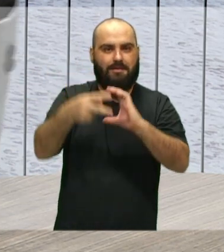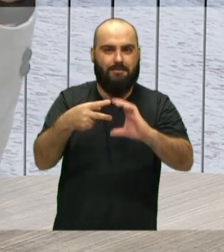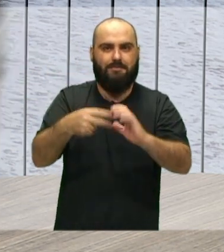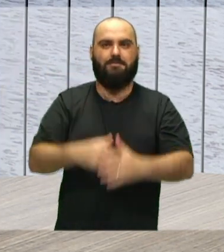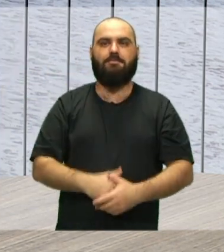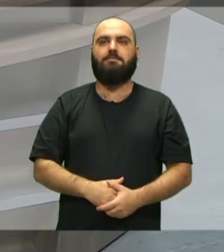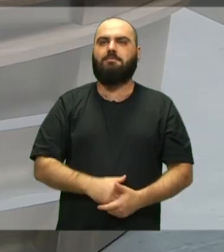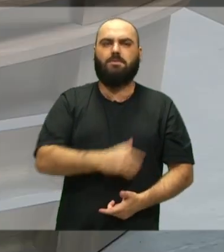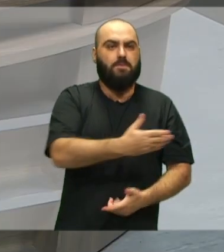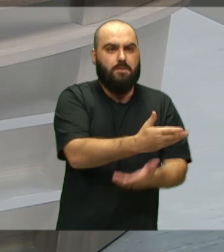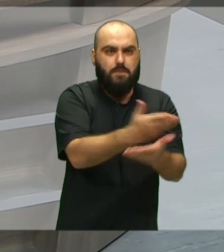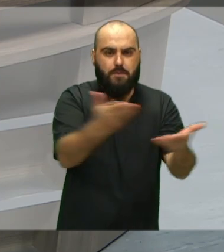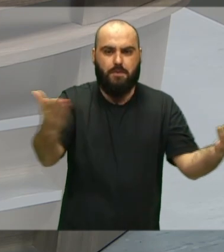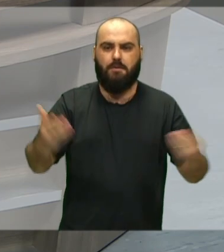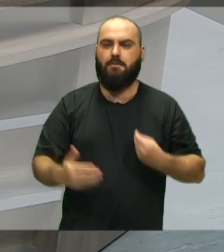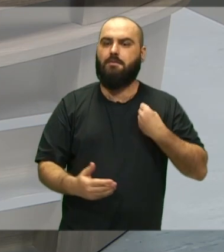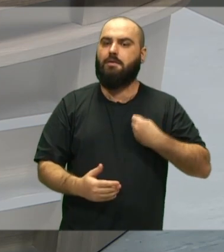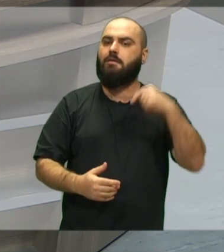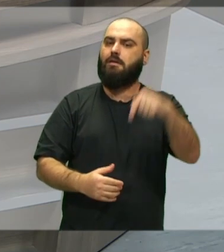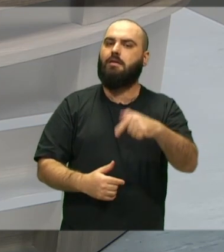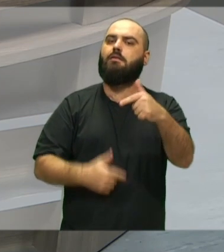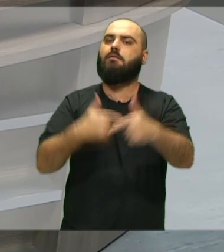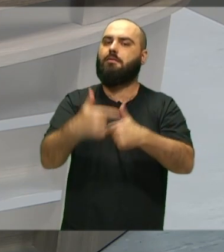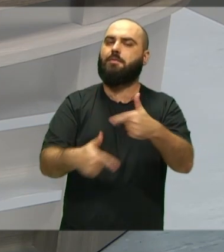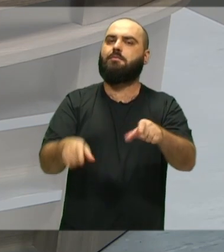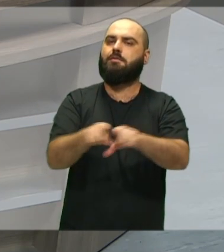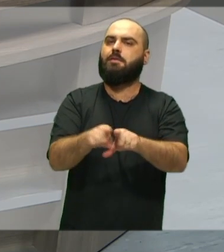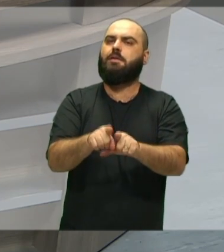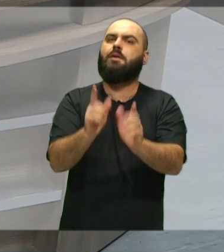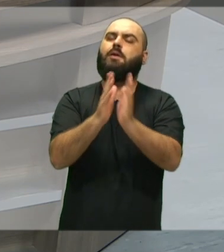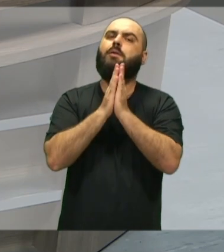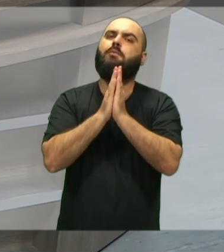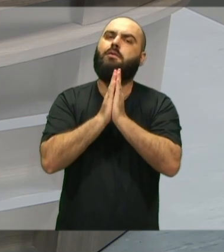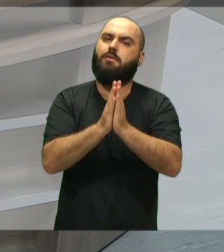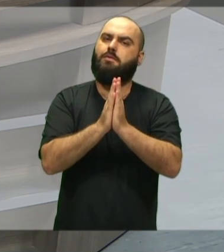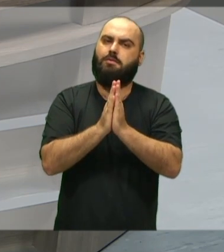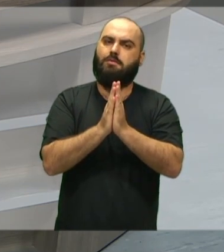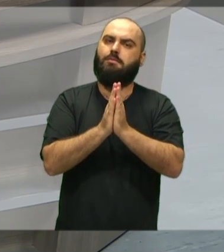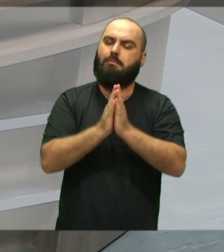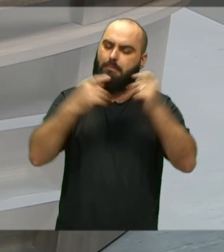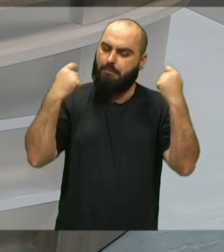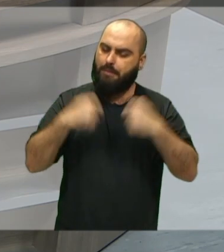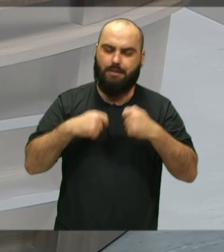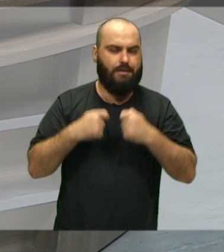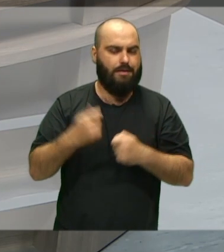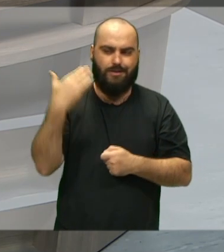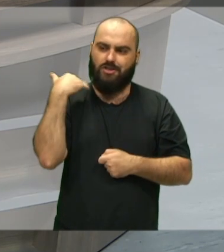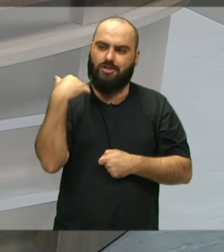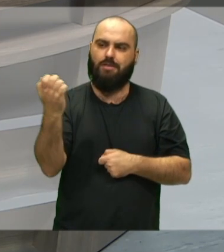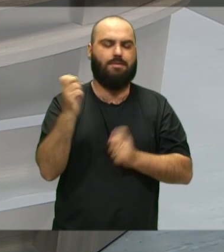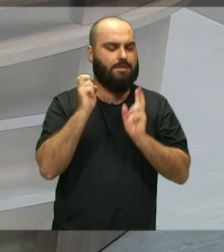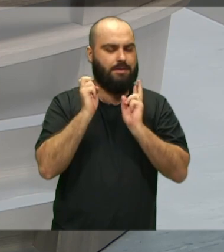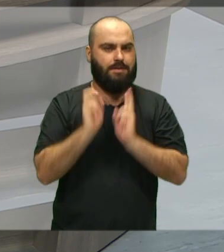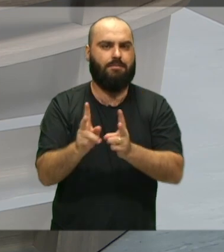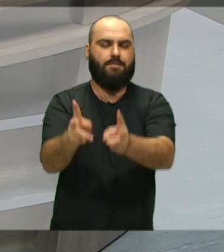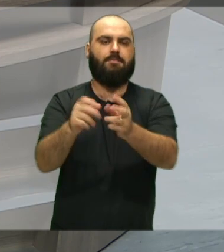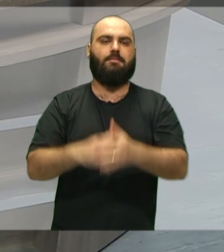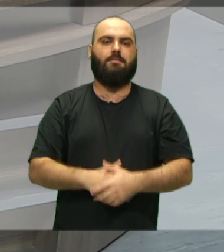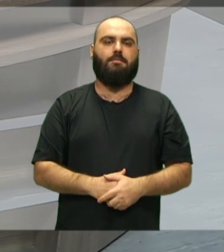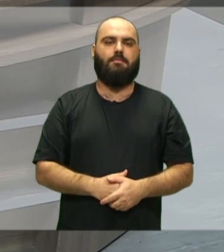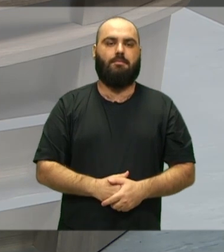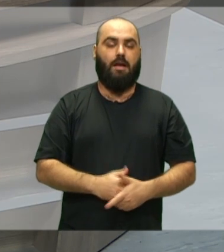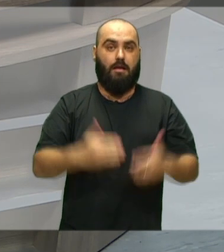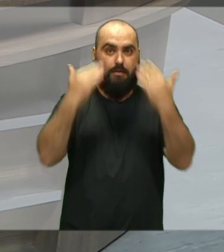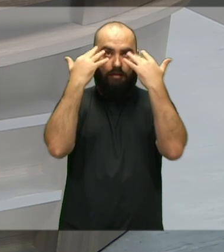mesmo. Todos aqui que estão nossos ao redor. E, por favor, sempre que precisar eu vou estar à disposição. Com certeza. Você disse que eu fui com brilho